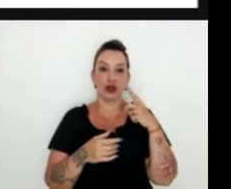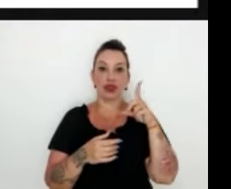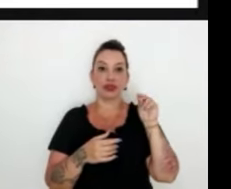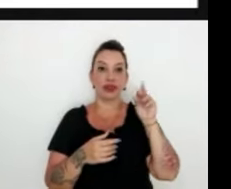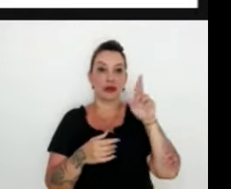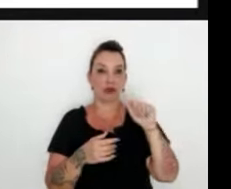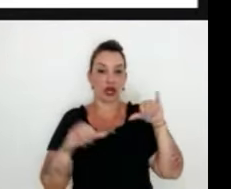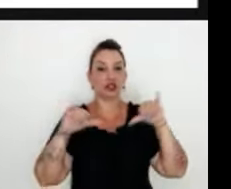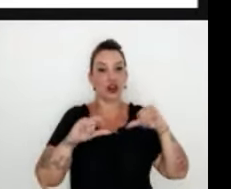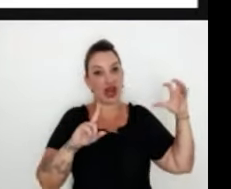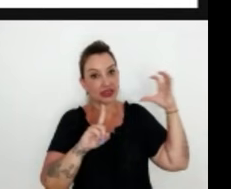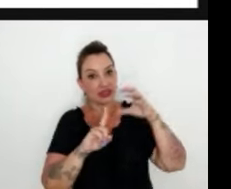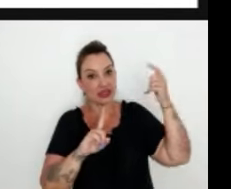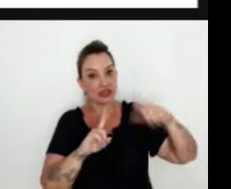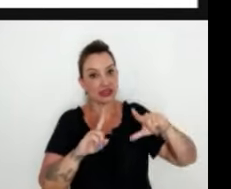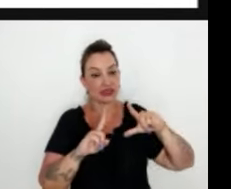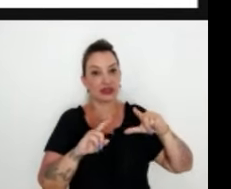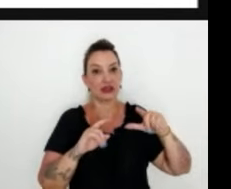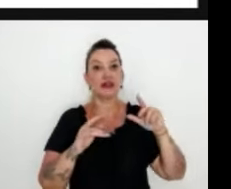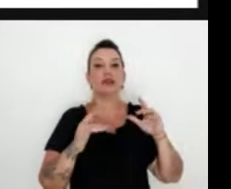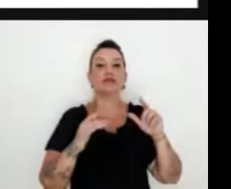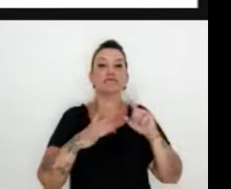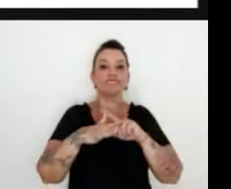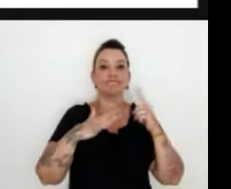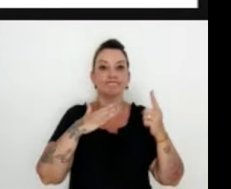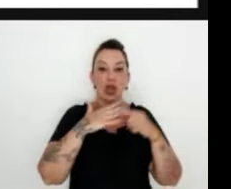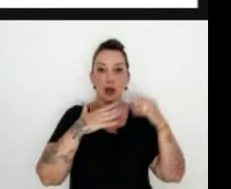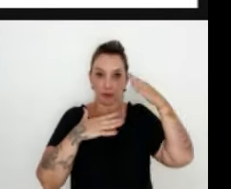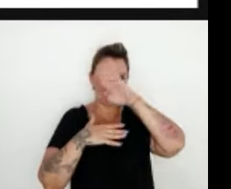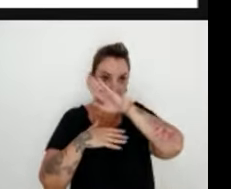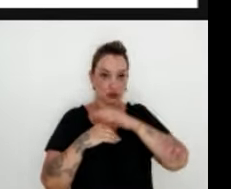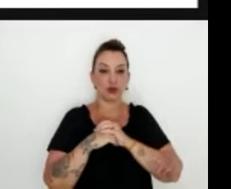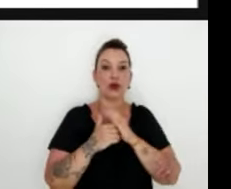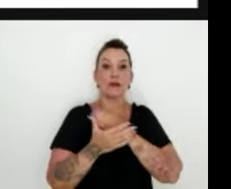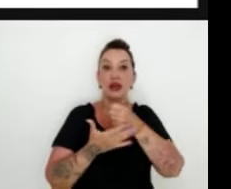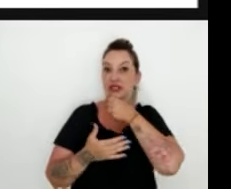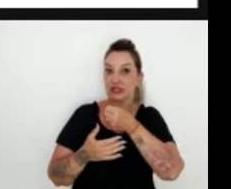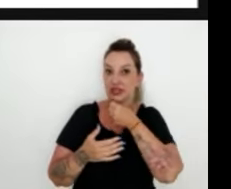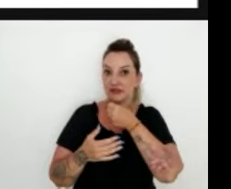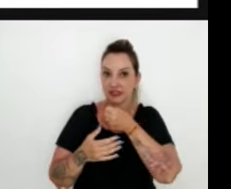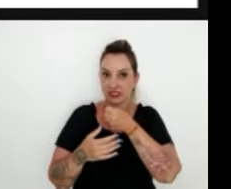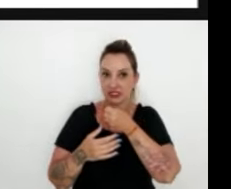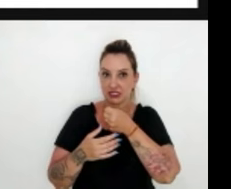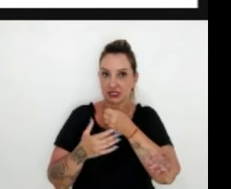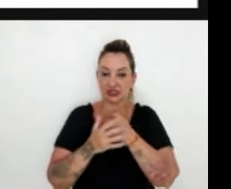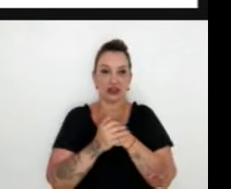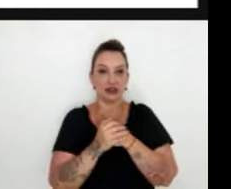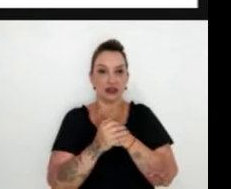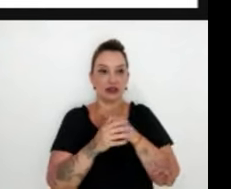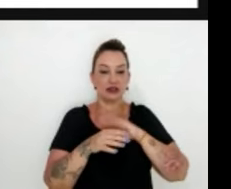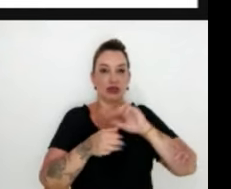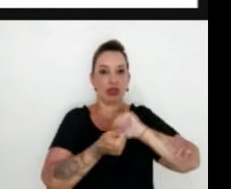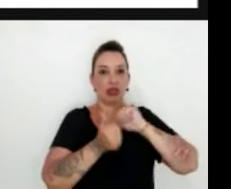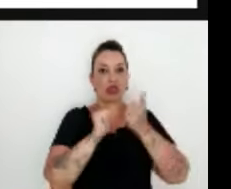ataques, agora pelas redes bolsonaristas, a partir de uma entrevista que ela deu em que foi feita uma distorção.